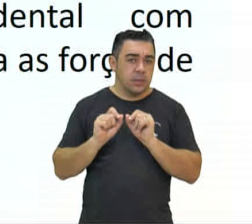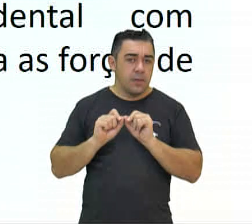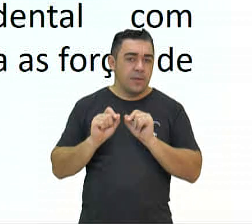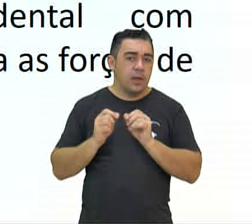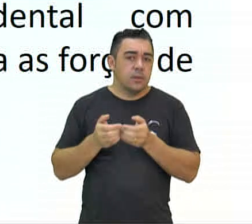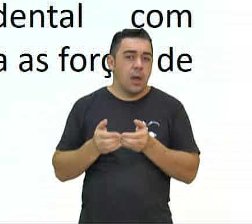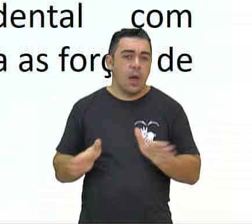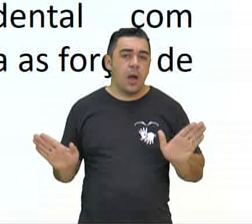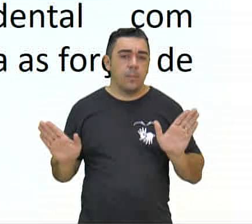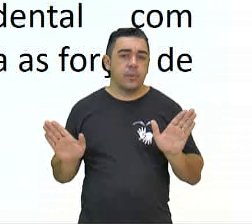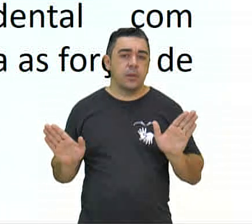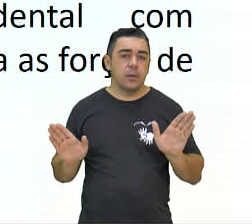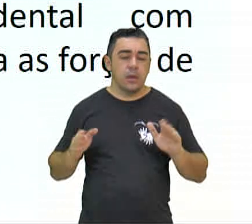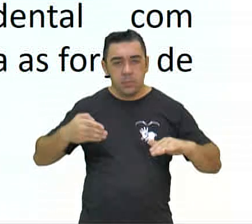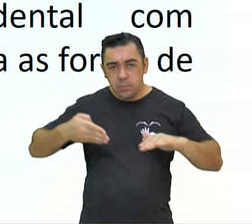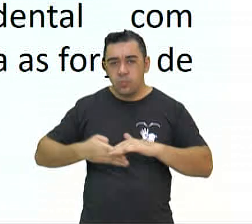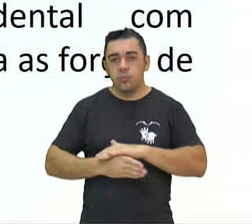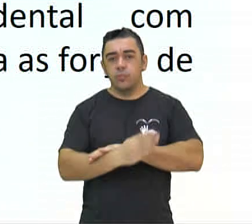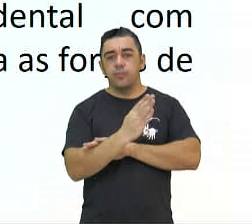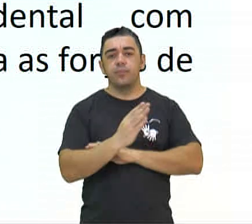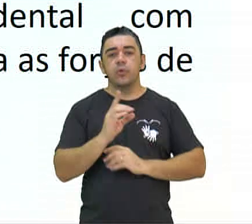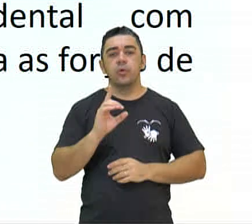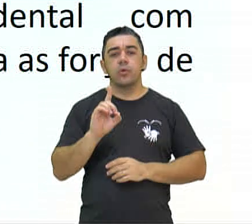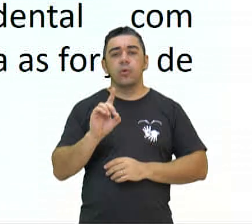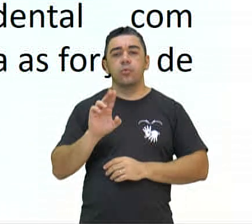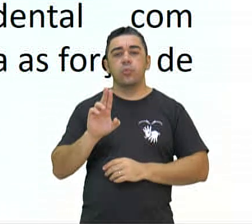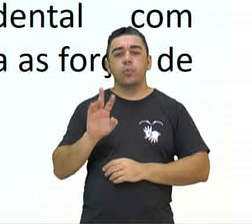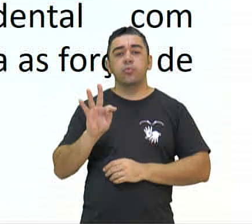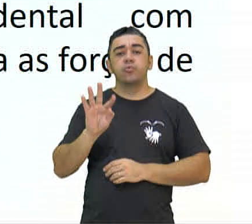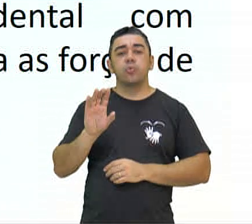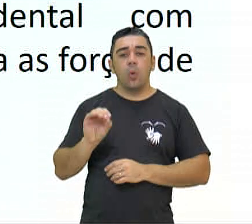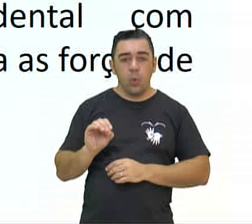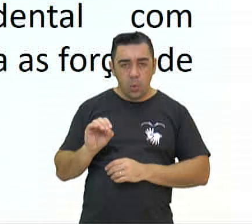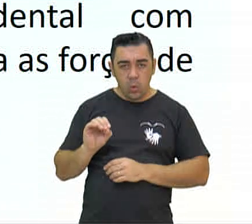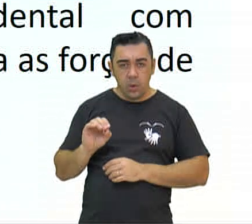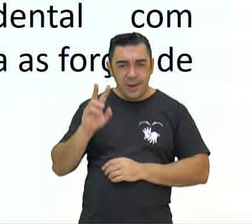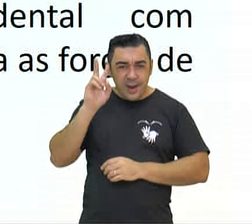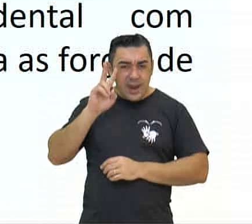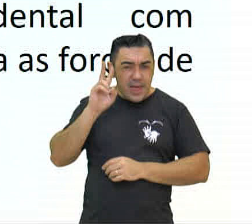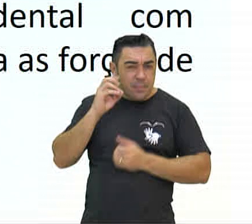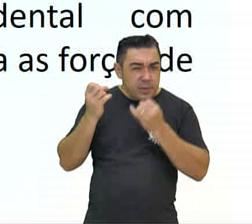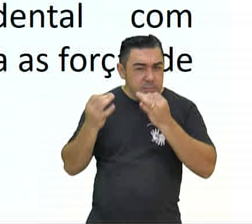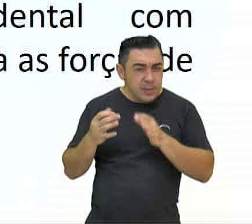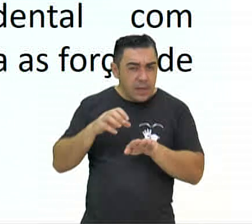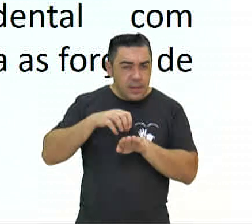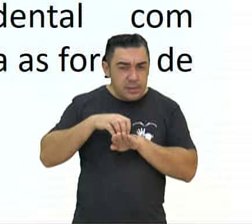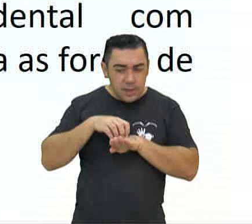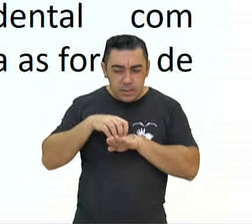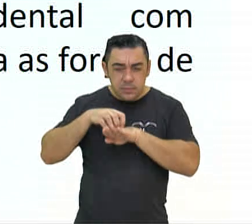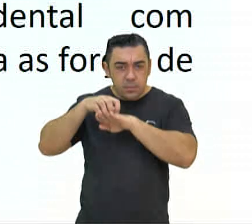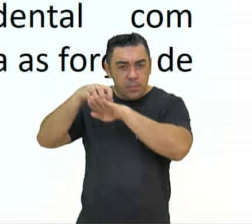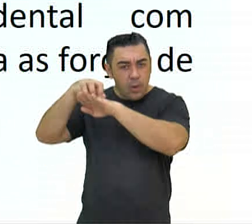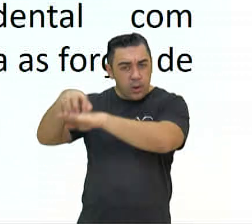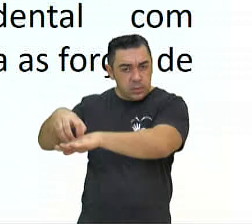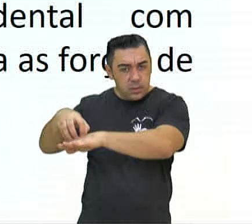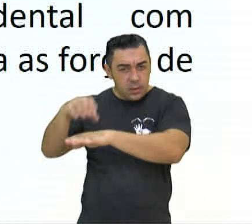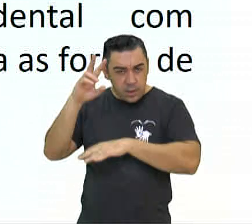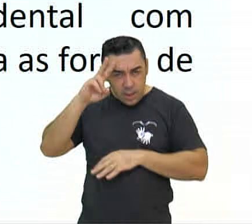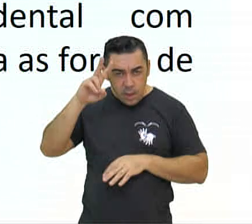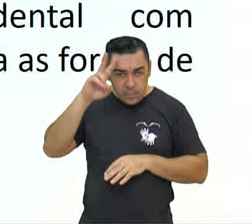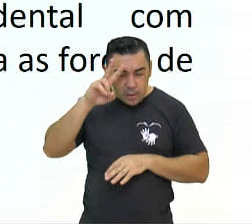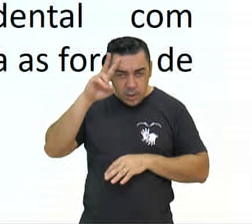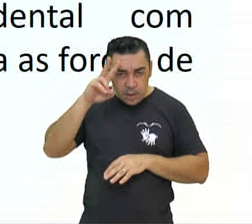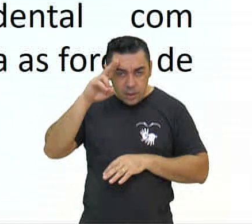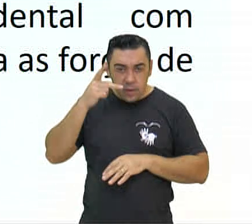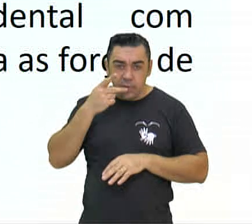dutos, passa por esta região o transporte. Lembra-se que foi usado o termo enclave?